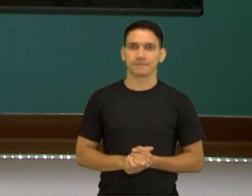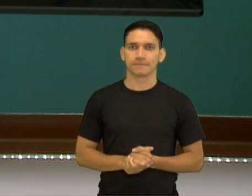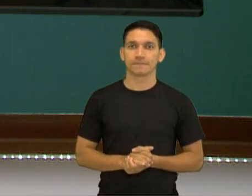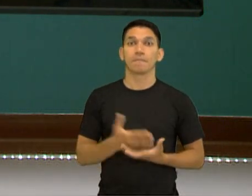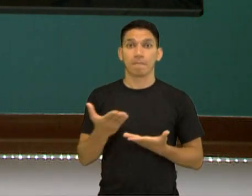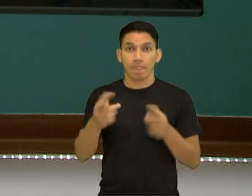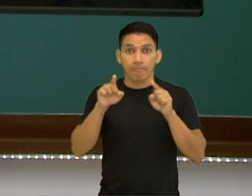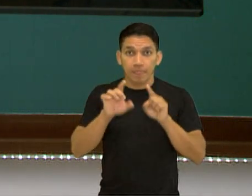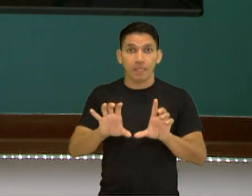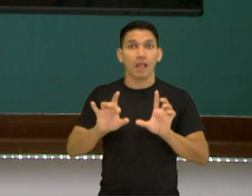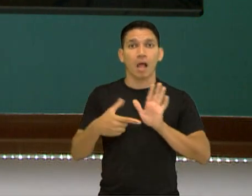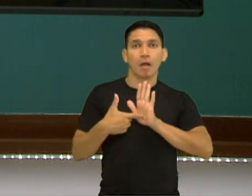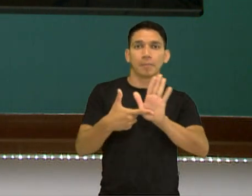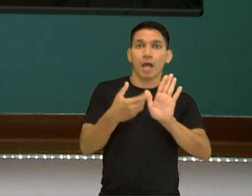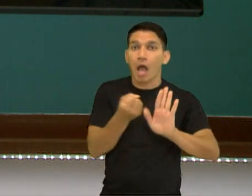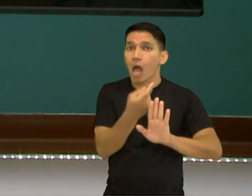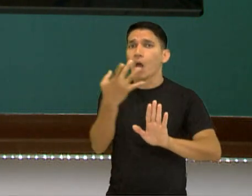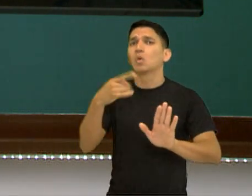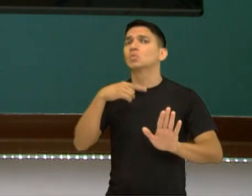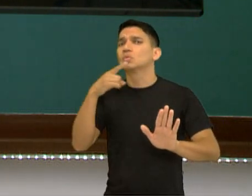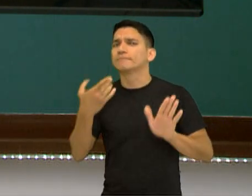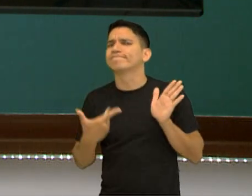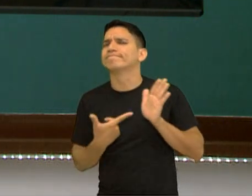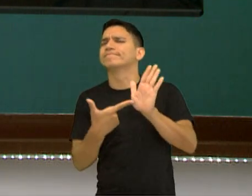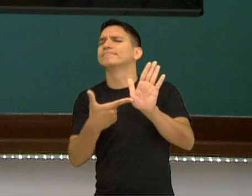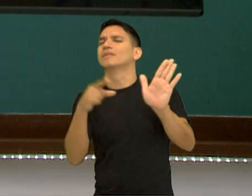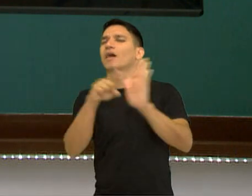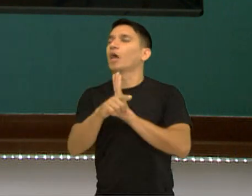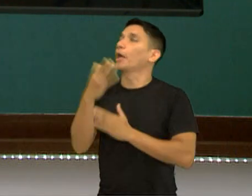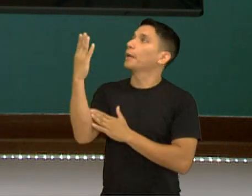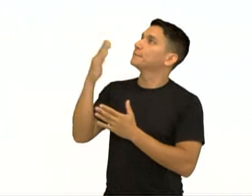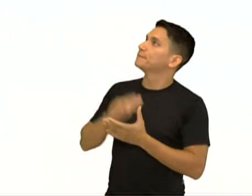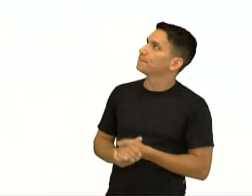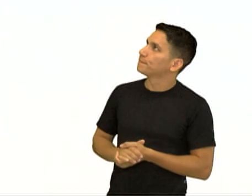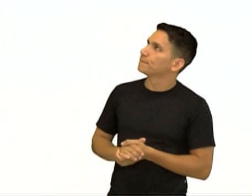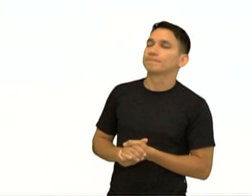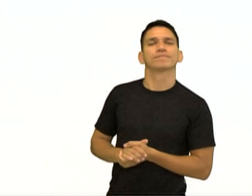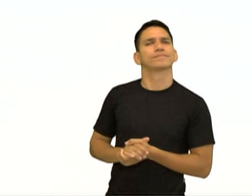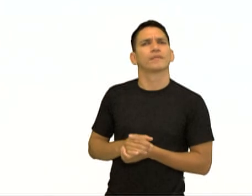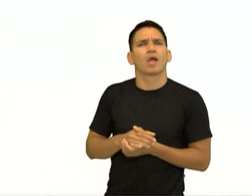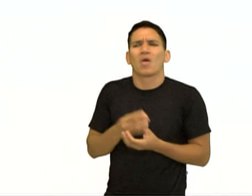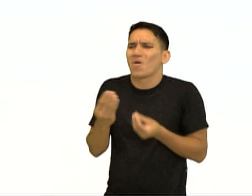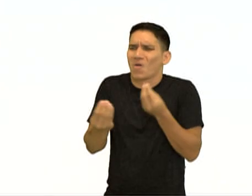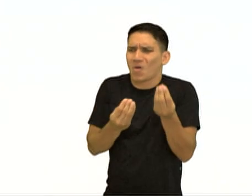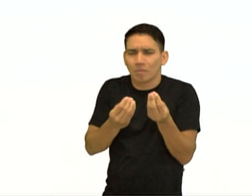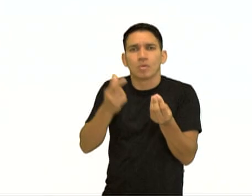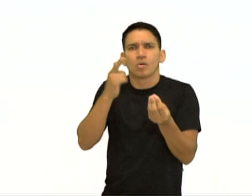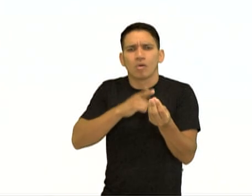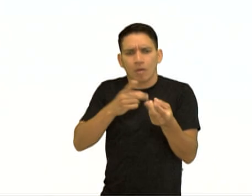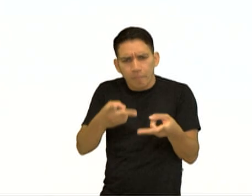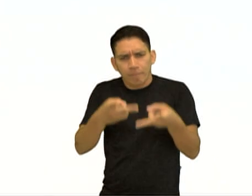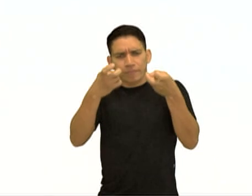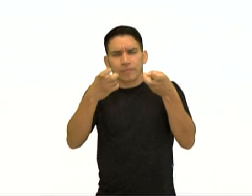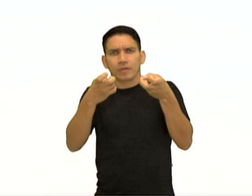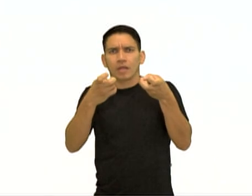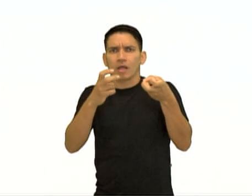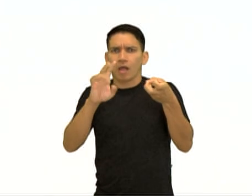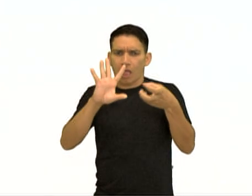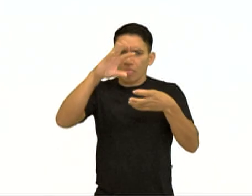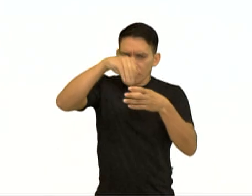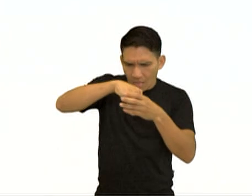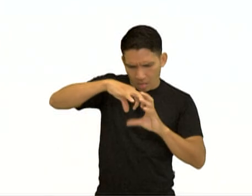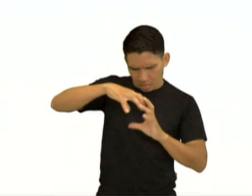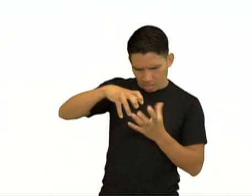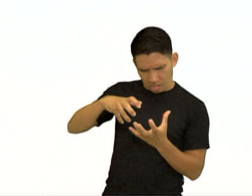E para isso eu trago para você alguns questionamentos. Olha na tela, Como percebemos as forças provenientes do interior do